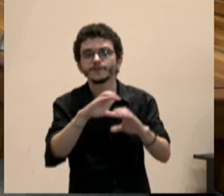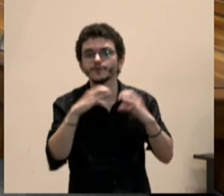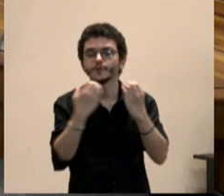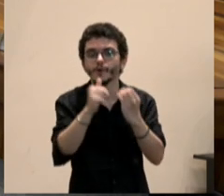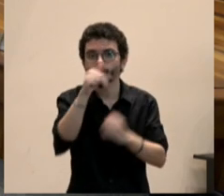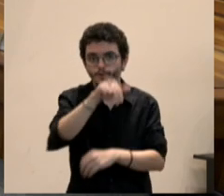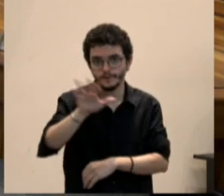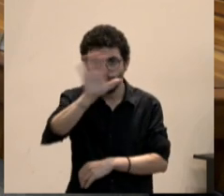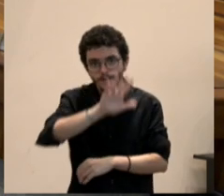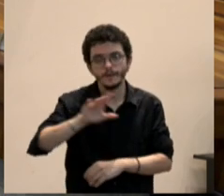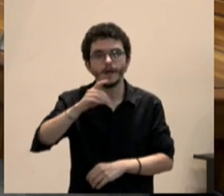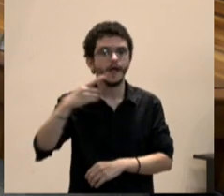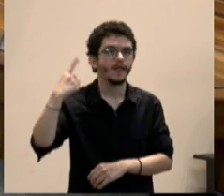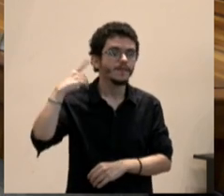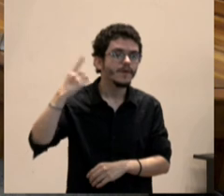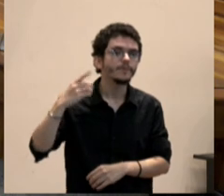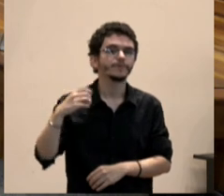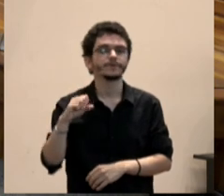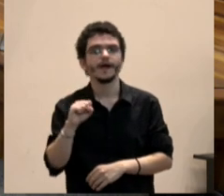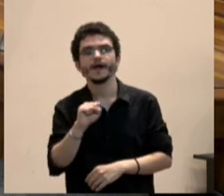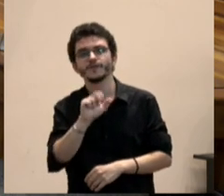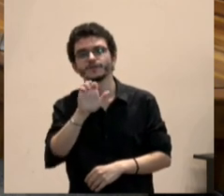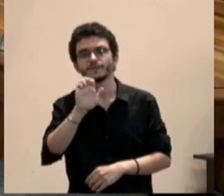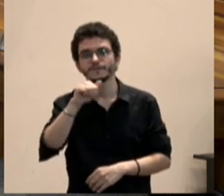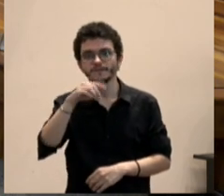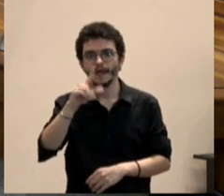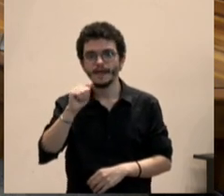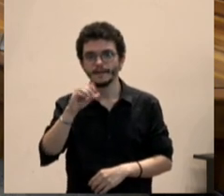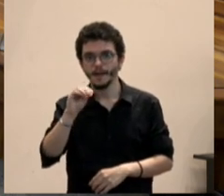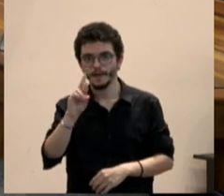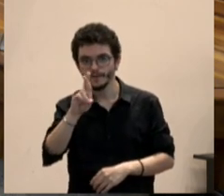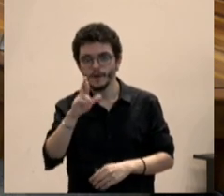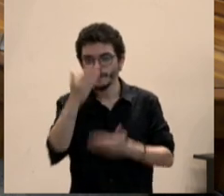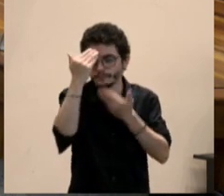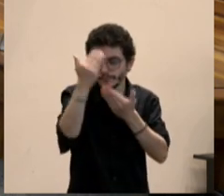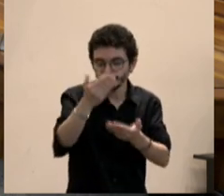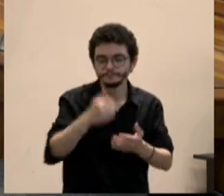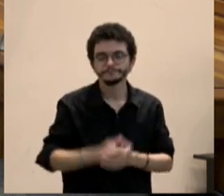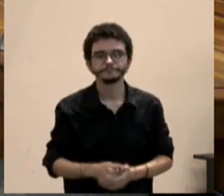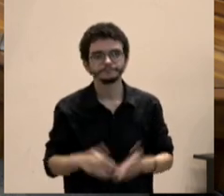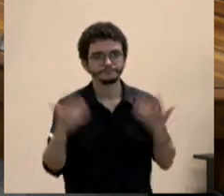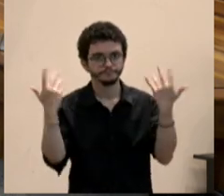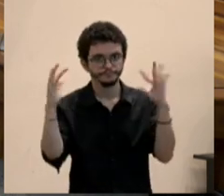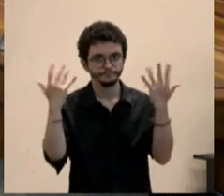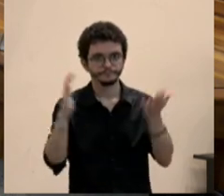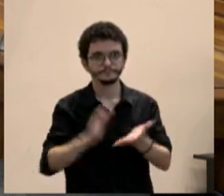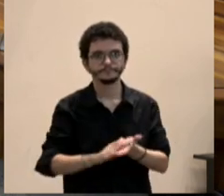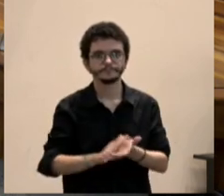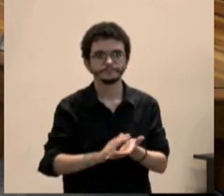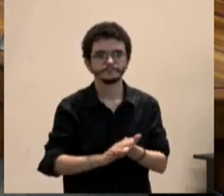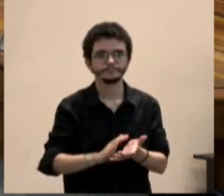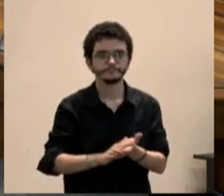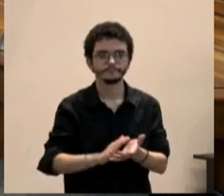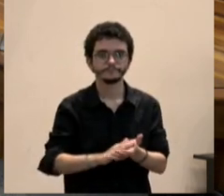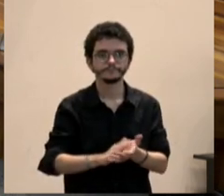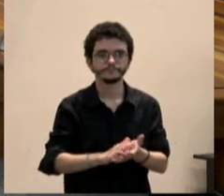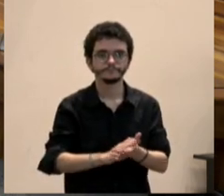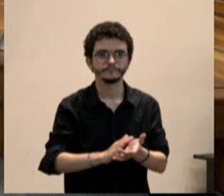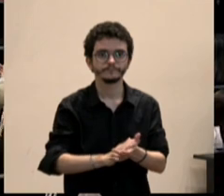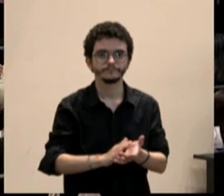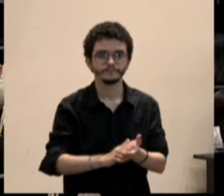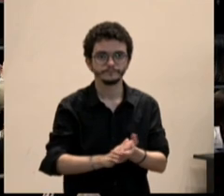deputados, senadores e tal, nas discussões todas. Obrigadão. Acabei ultrapassando.